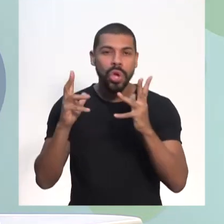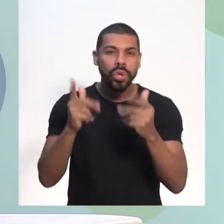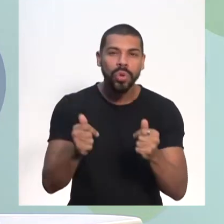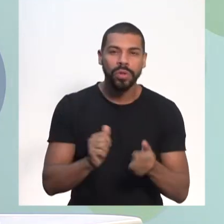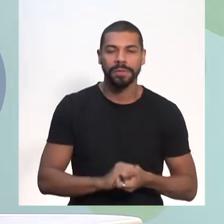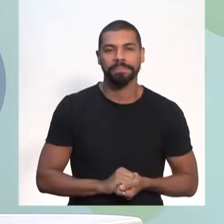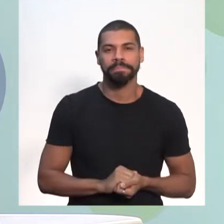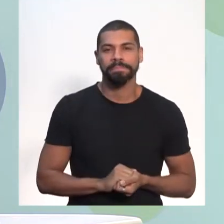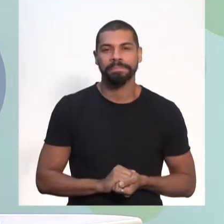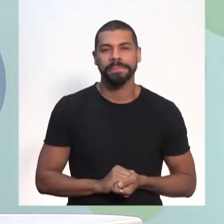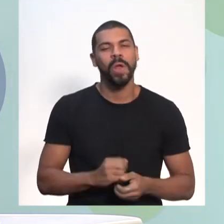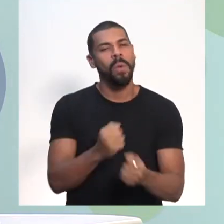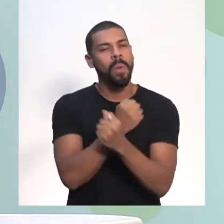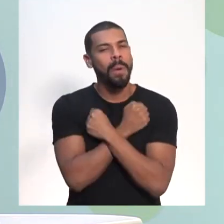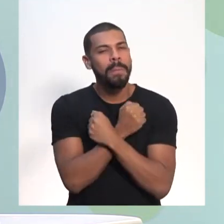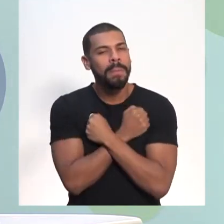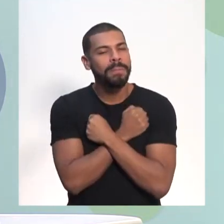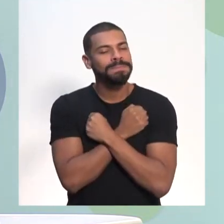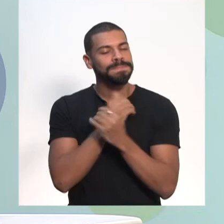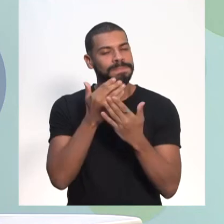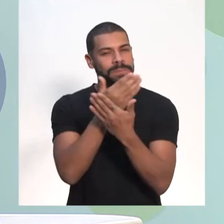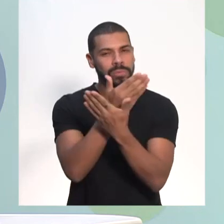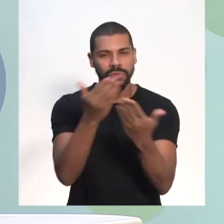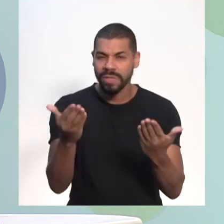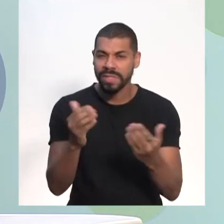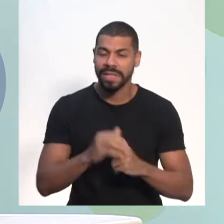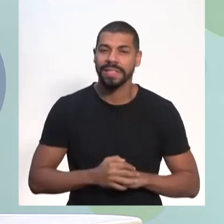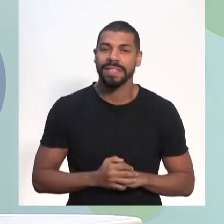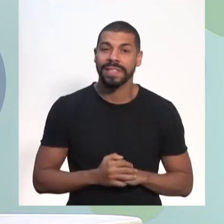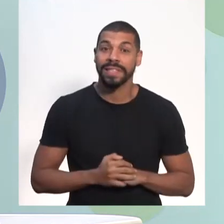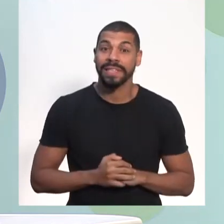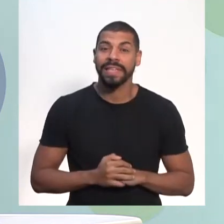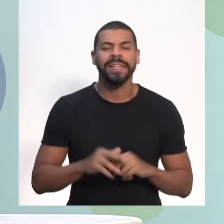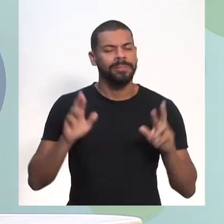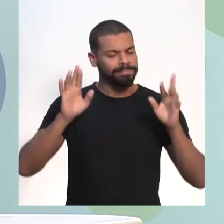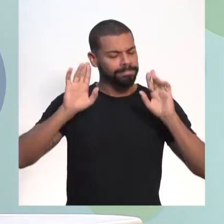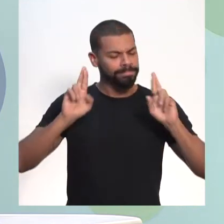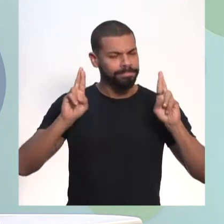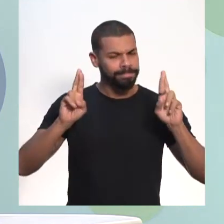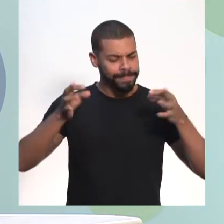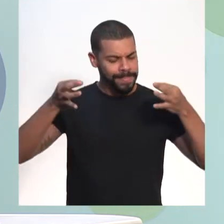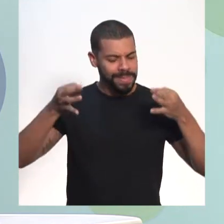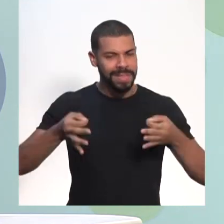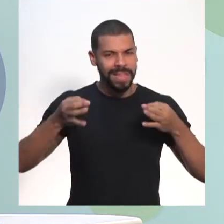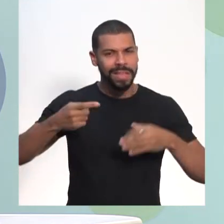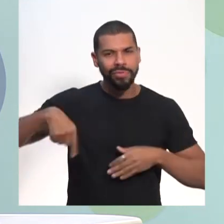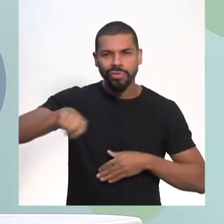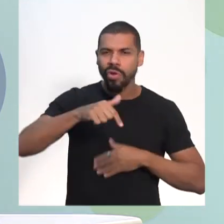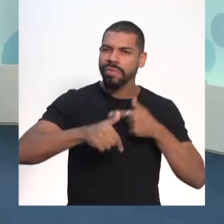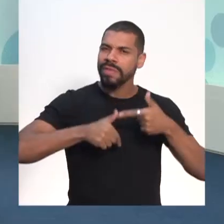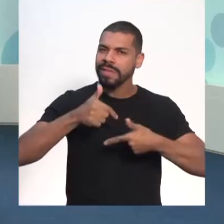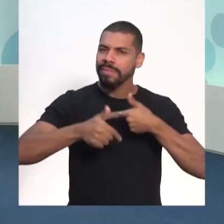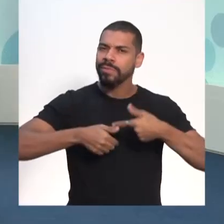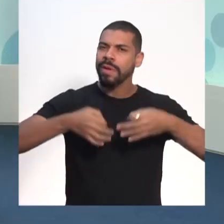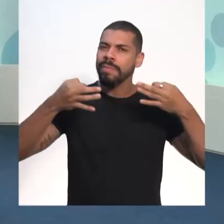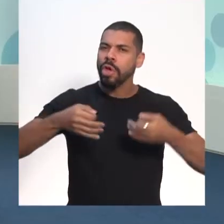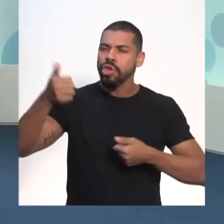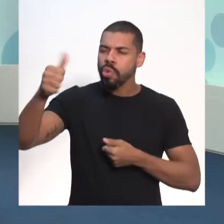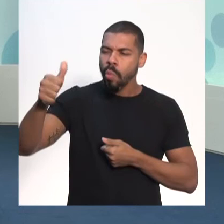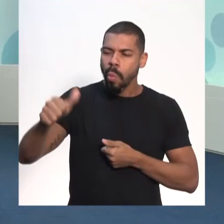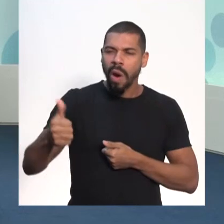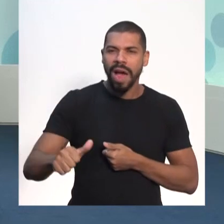central. Deixo um abraço muito grande, carinhoso para todos vocês e tenho certeza que nós faremos um trabalho